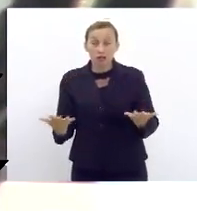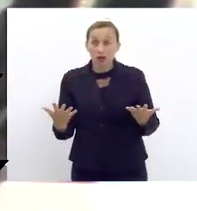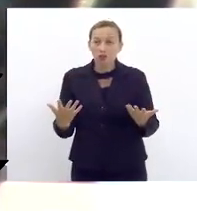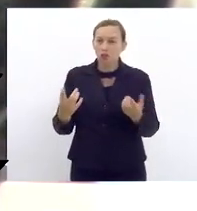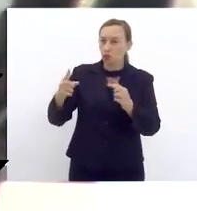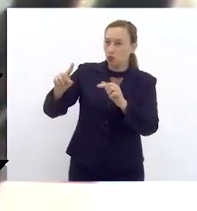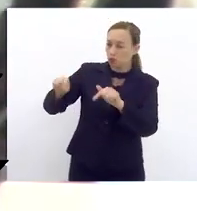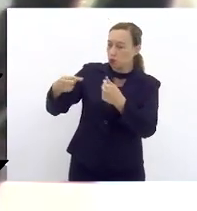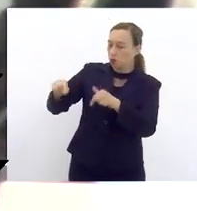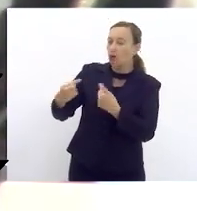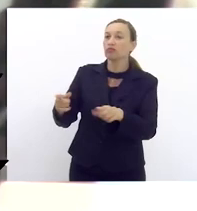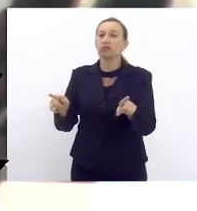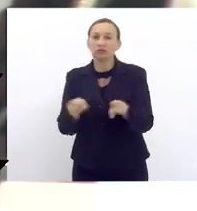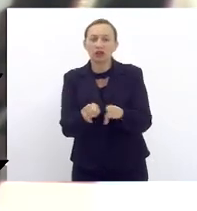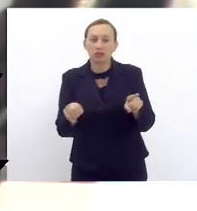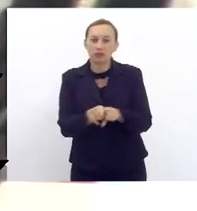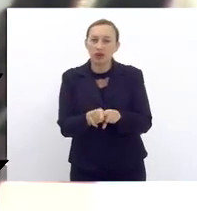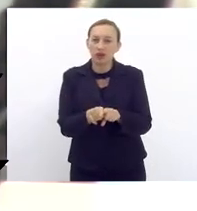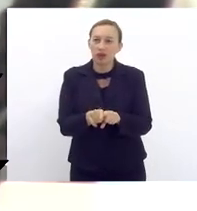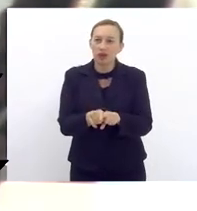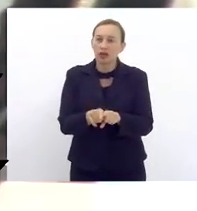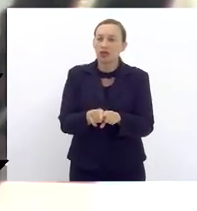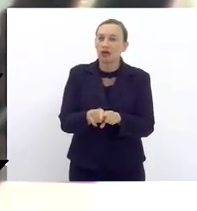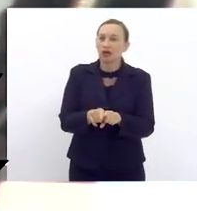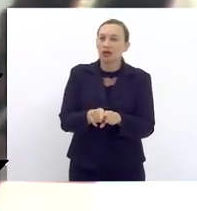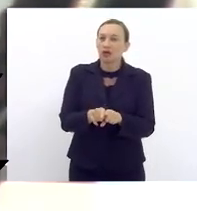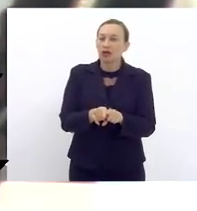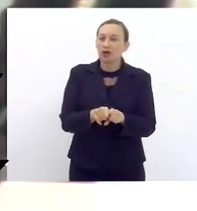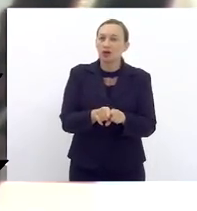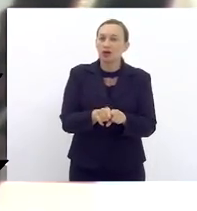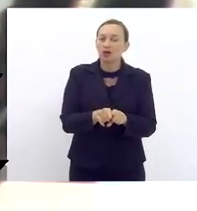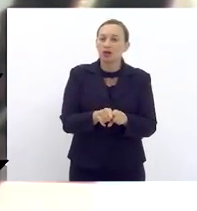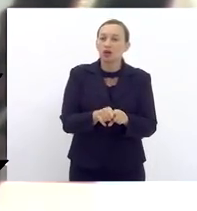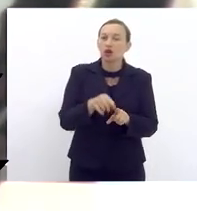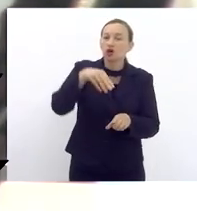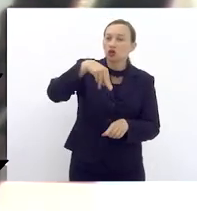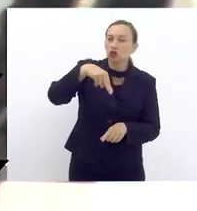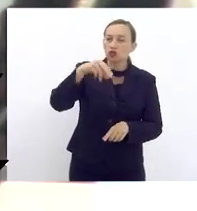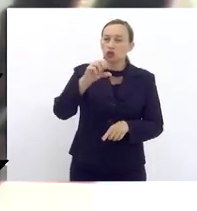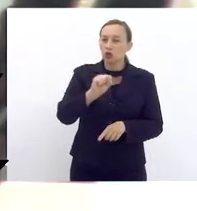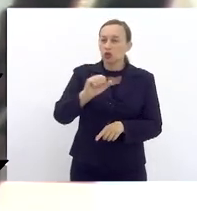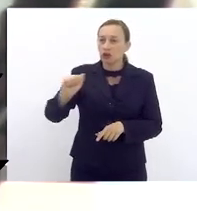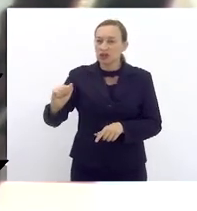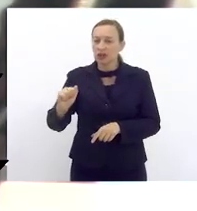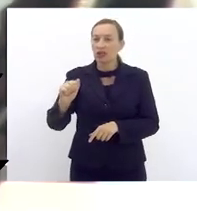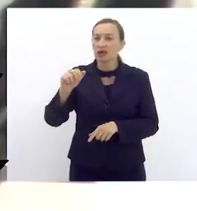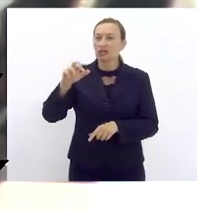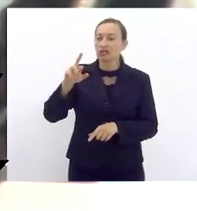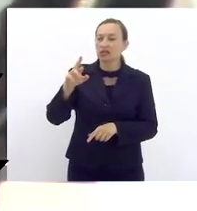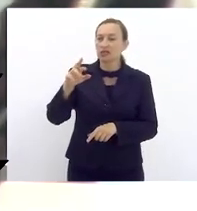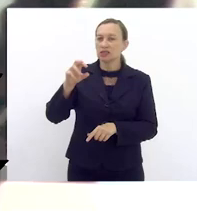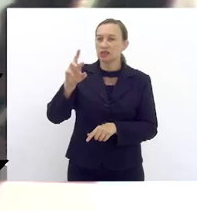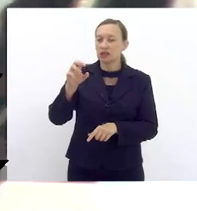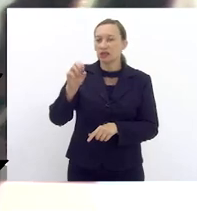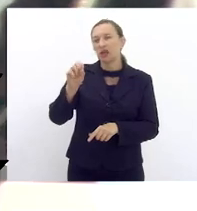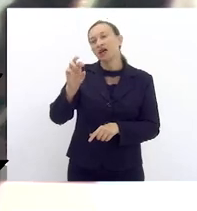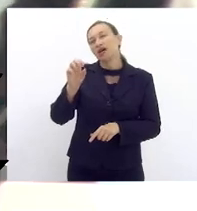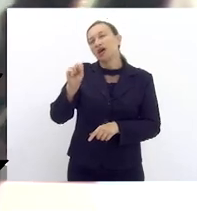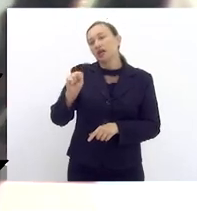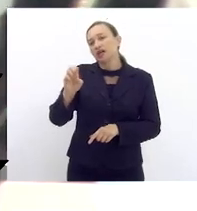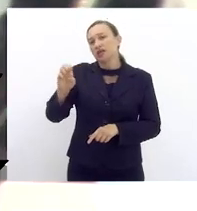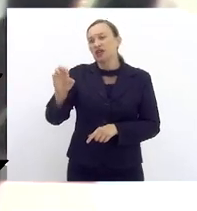provocados também pela Irmandade da Nossa Senhora da Boa Morte que é uma irmandade que tem mais de 200 anos